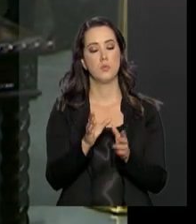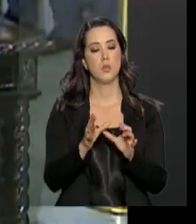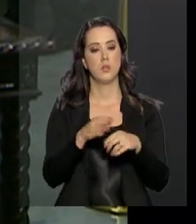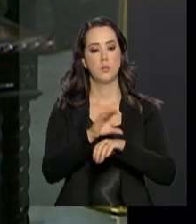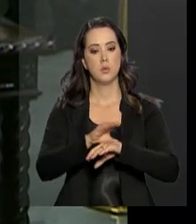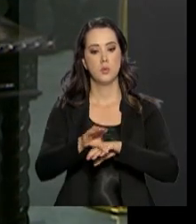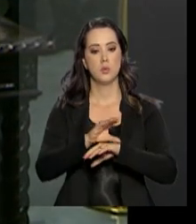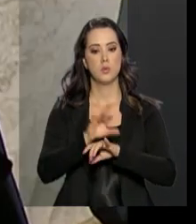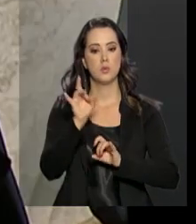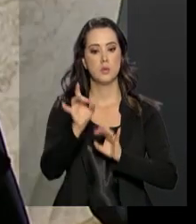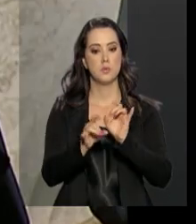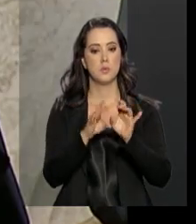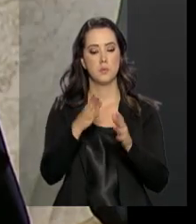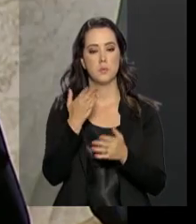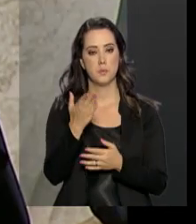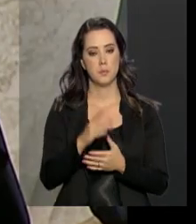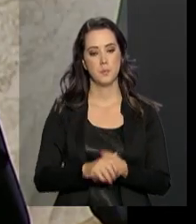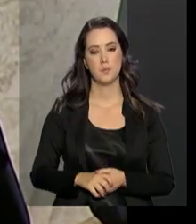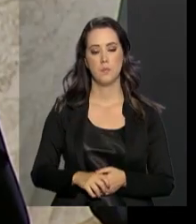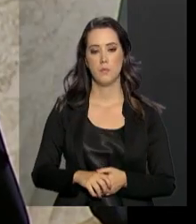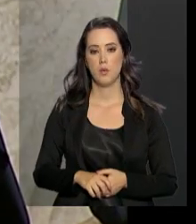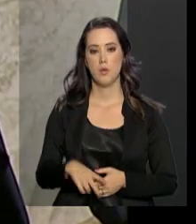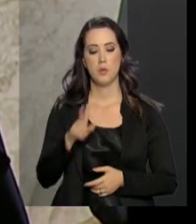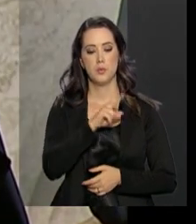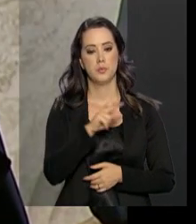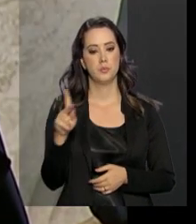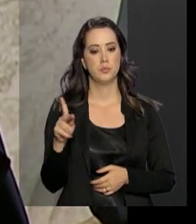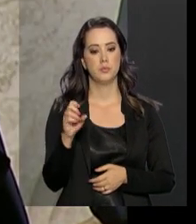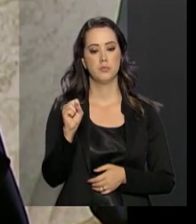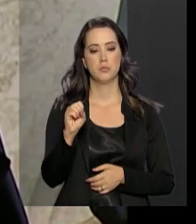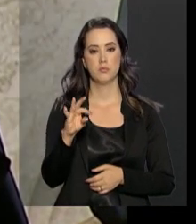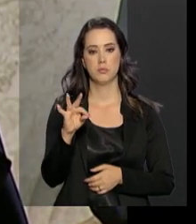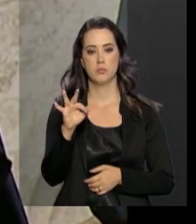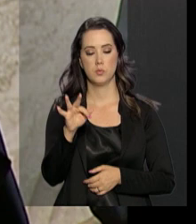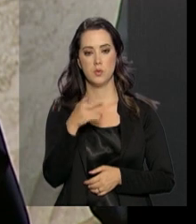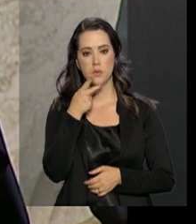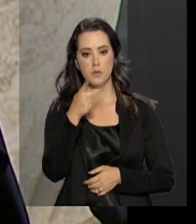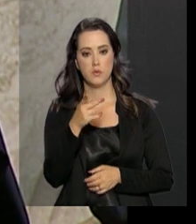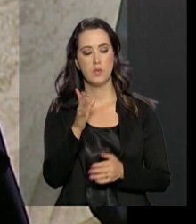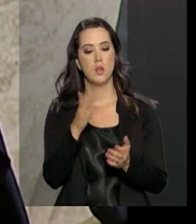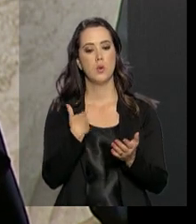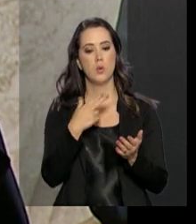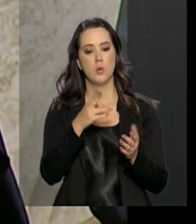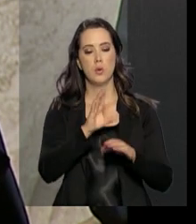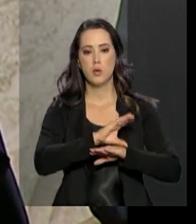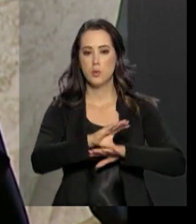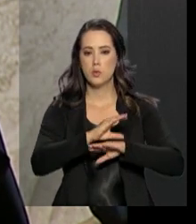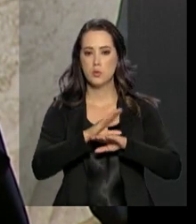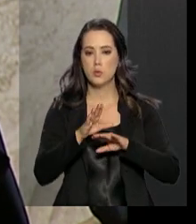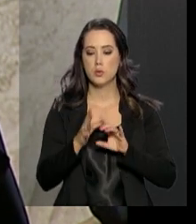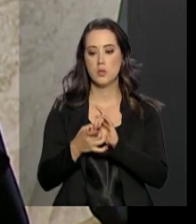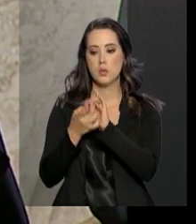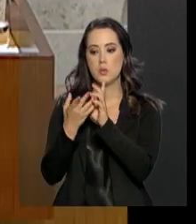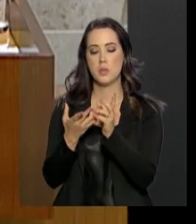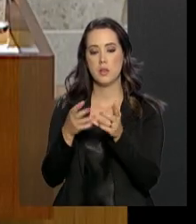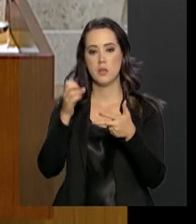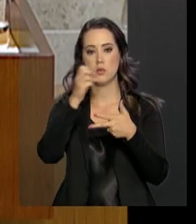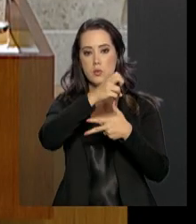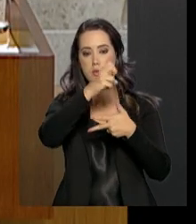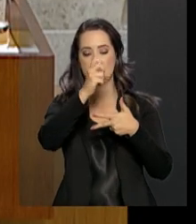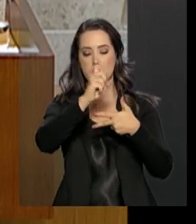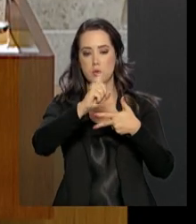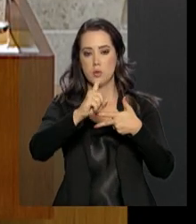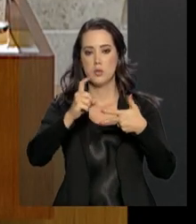constituição federal o presidente do supremo tribunal federal afirmou que a carta maior garantiu a independência entre os poderes e